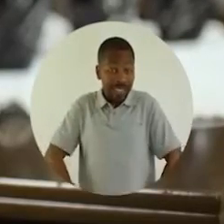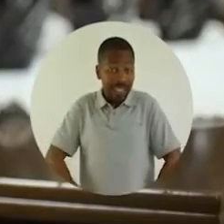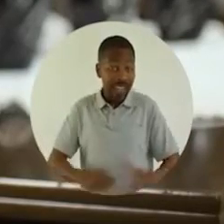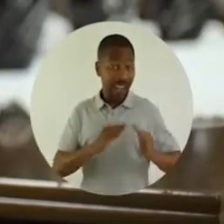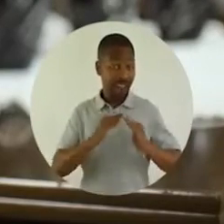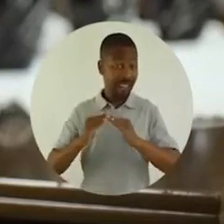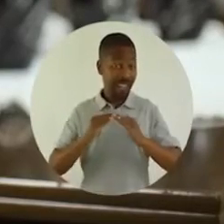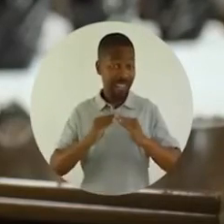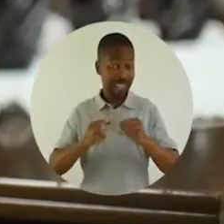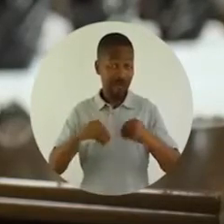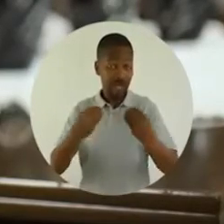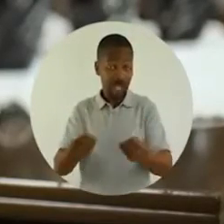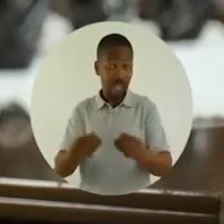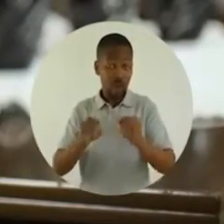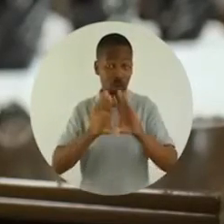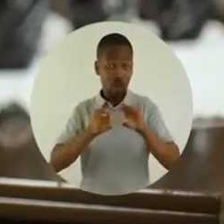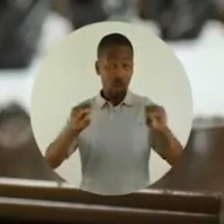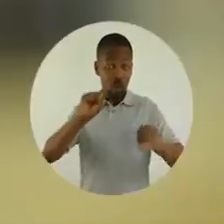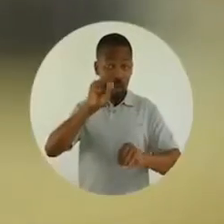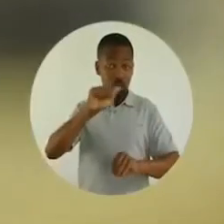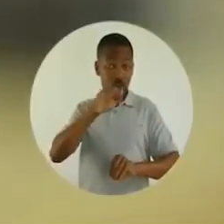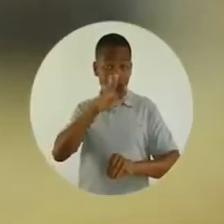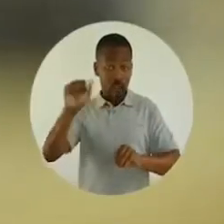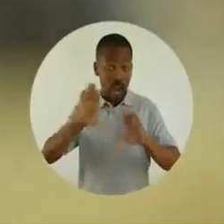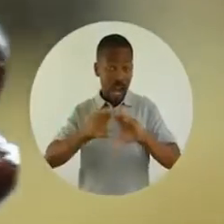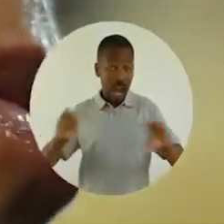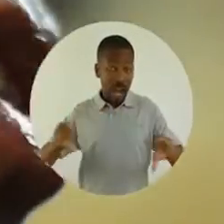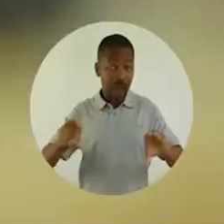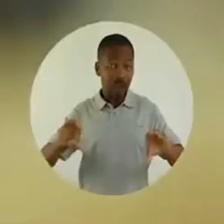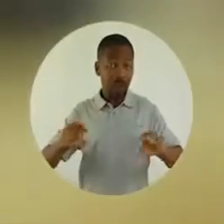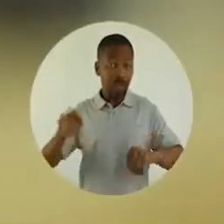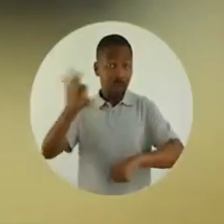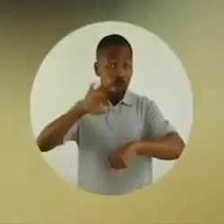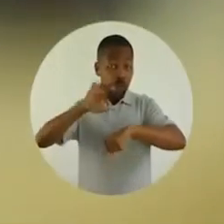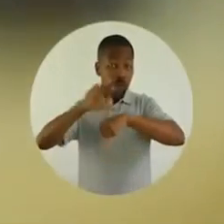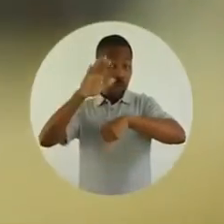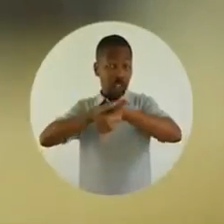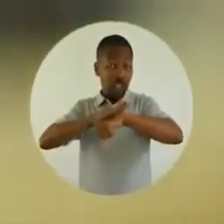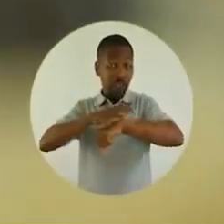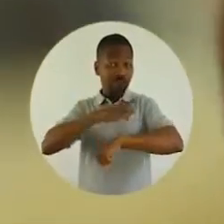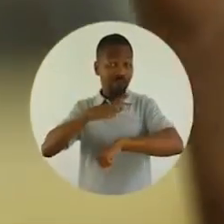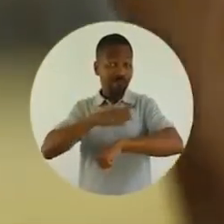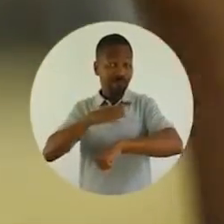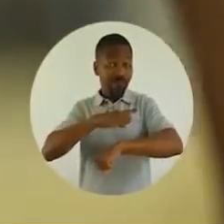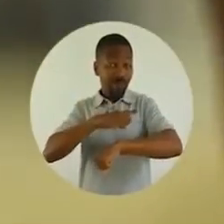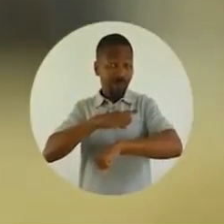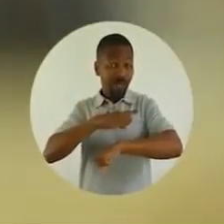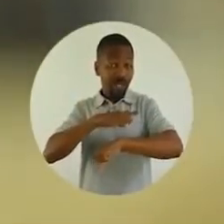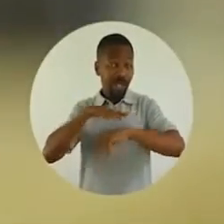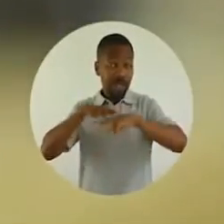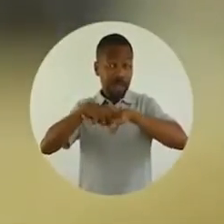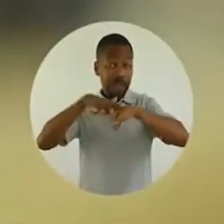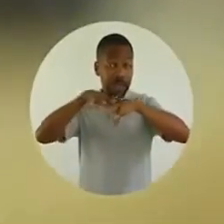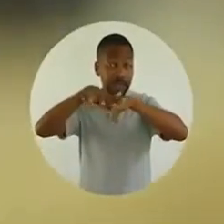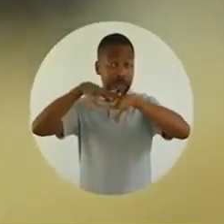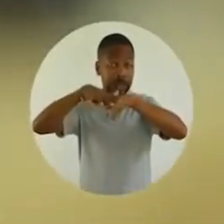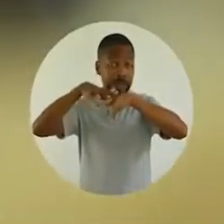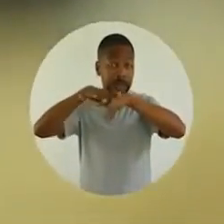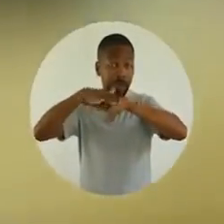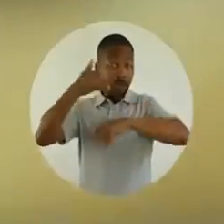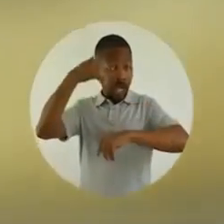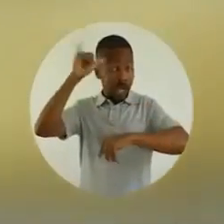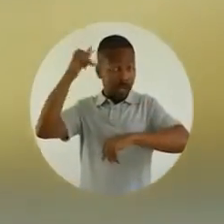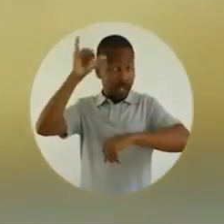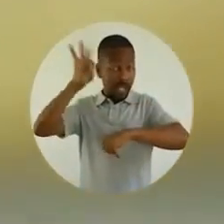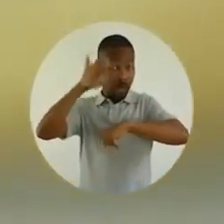deu um sofá. Aquele de abrir e fechar, né? Aí, como tinha muito mosquito, o que, que eu fazia? Na cumieira, eu amarrava um barbante.